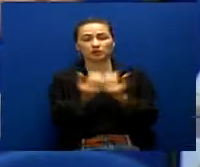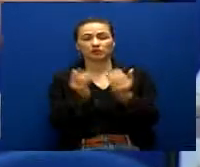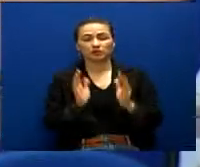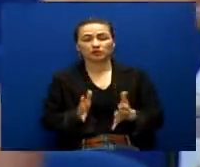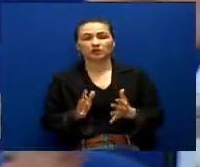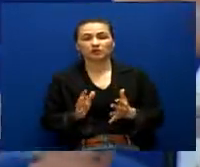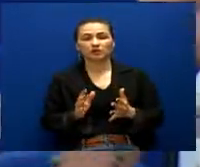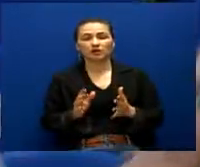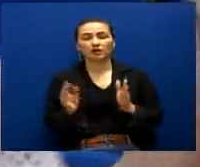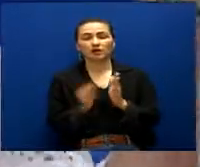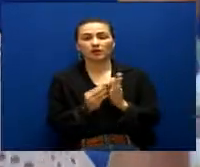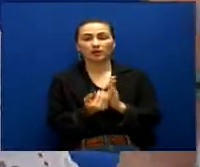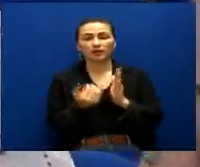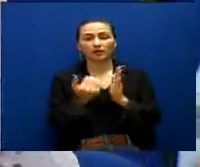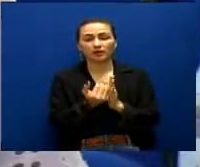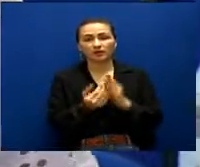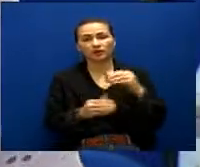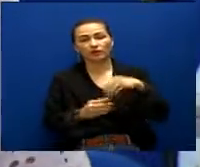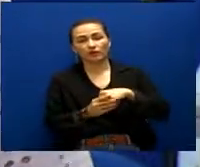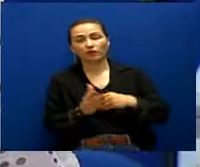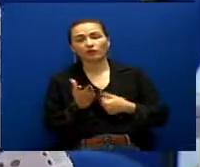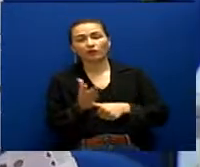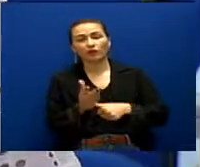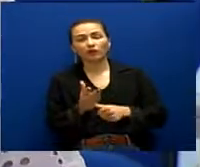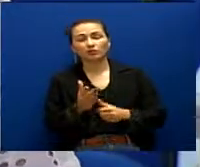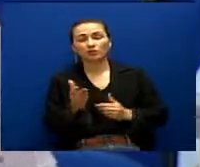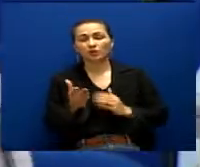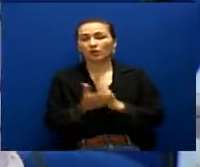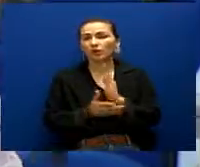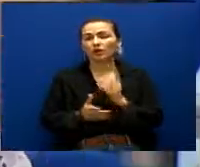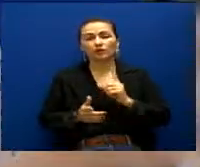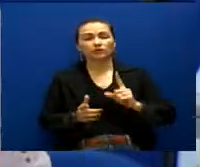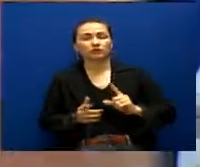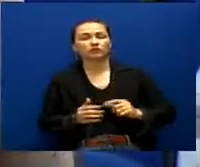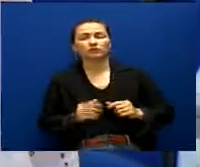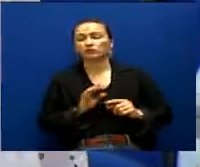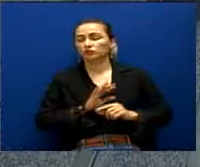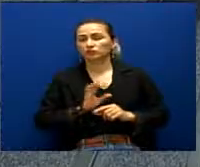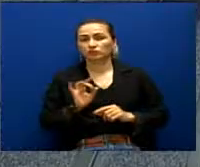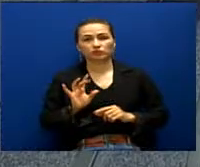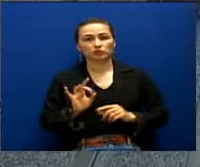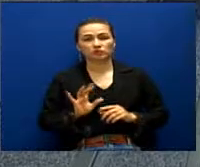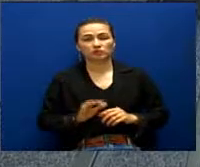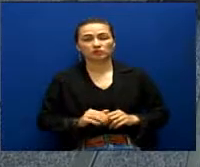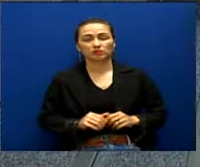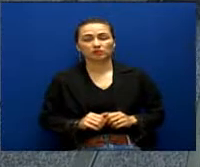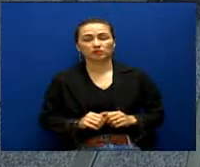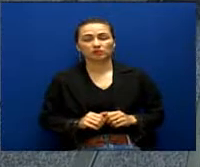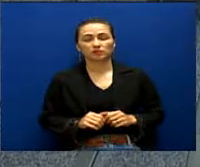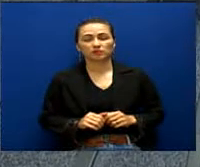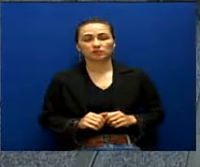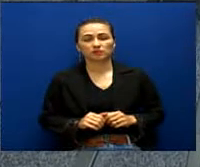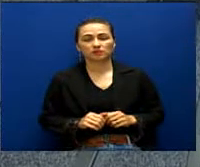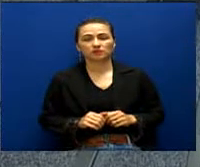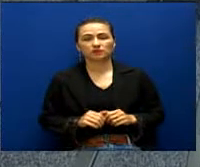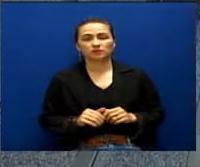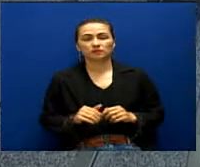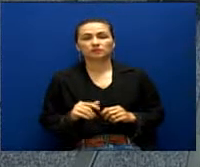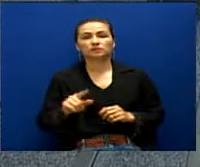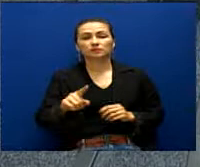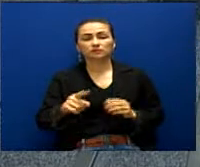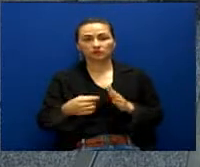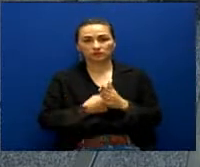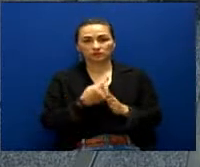votar ou não as emendas. E daí eu quero discutir as minhas emendas também. Claro, tendo esse direito. Vereadora, respondendo sua